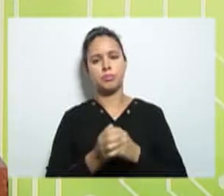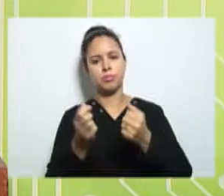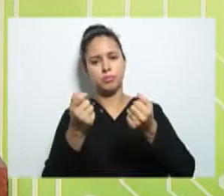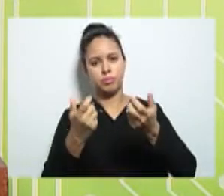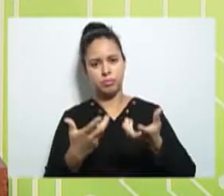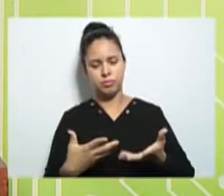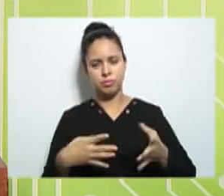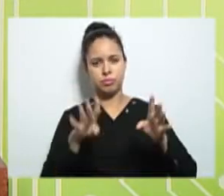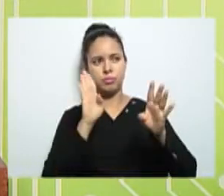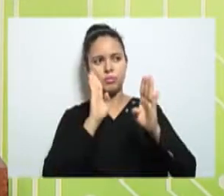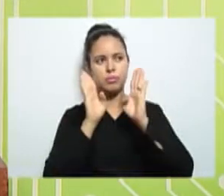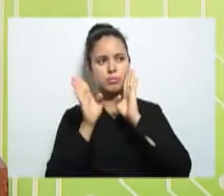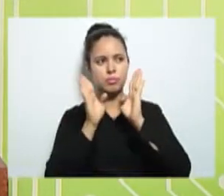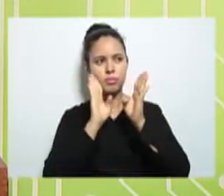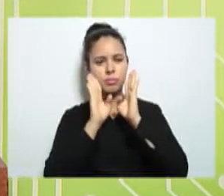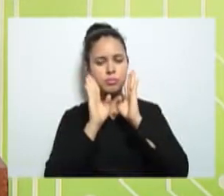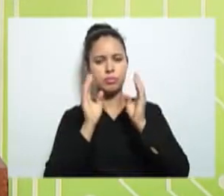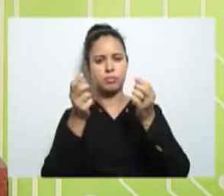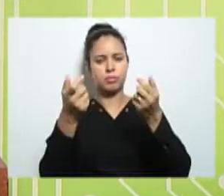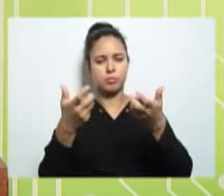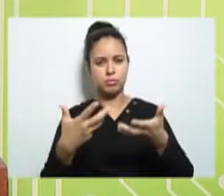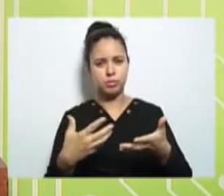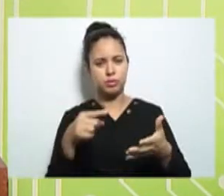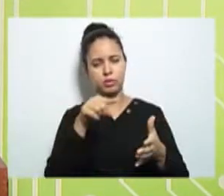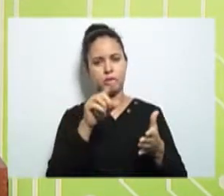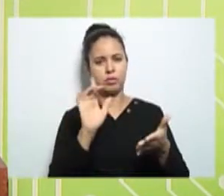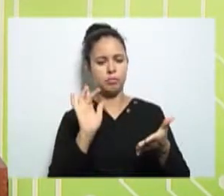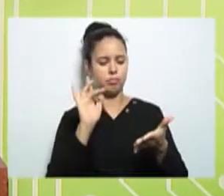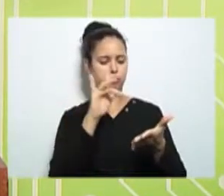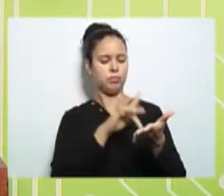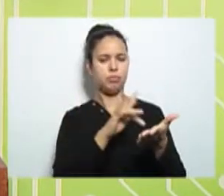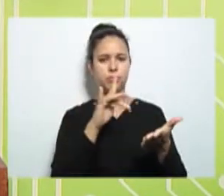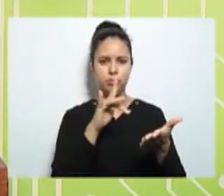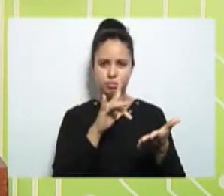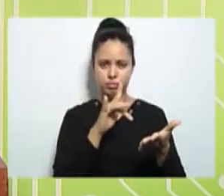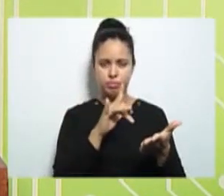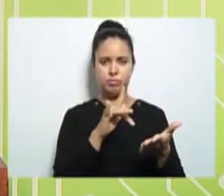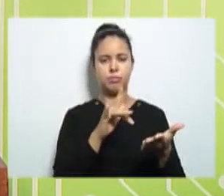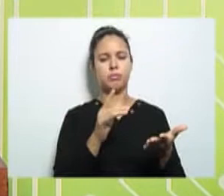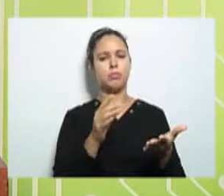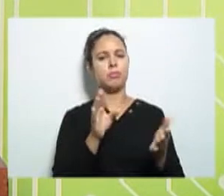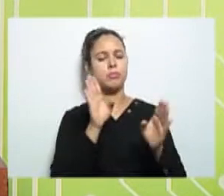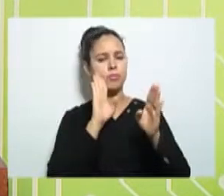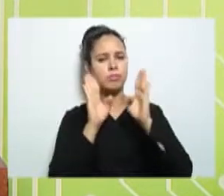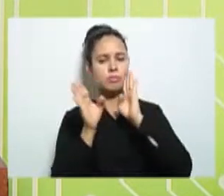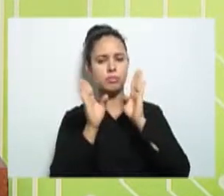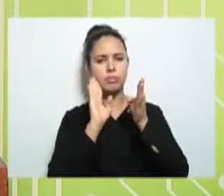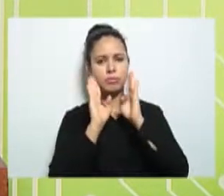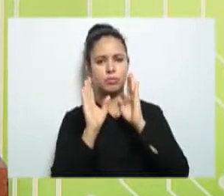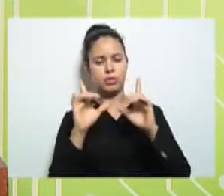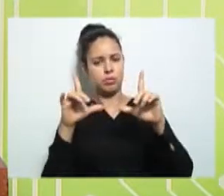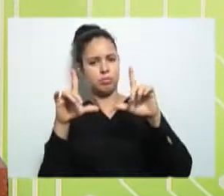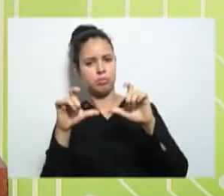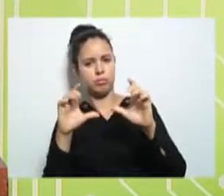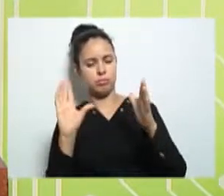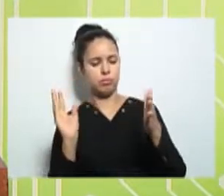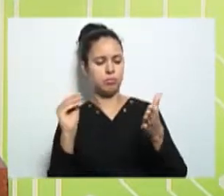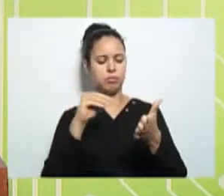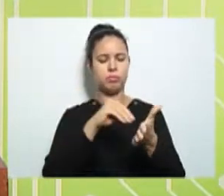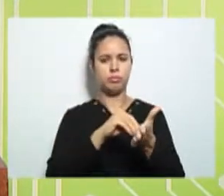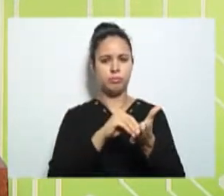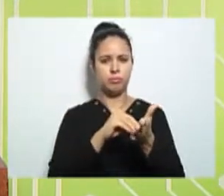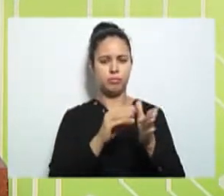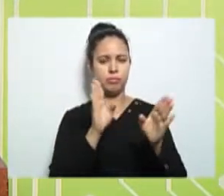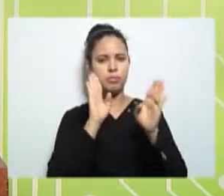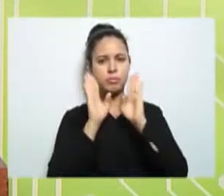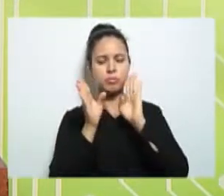Facebook. Vou falar para vocês, você posta lá em relação ao processamento de informações. Você posta uma foto num campo de